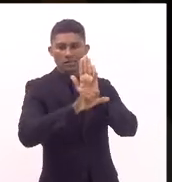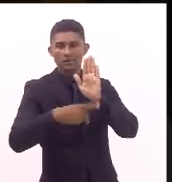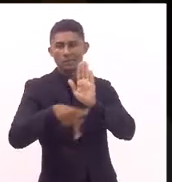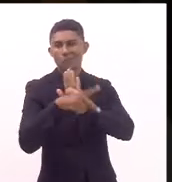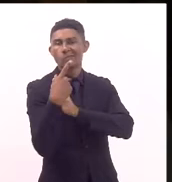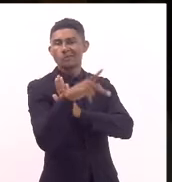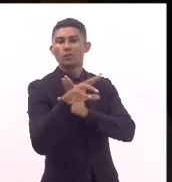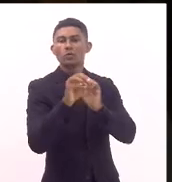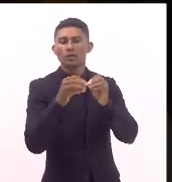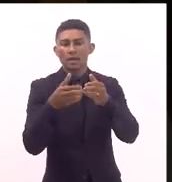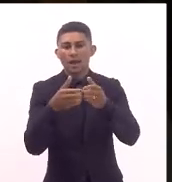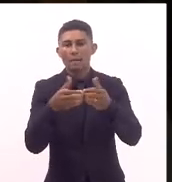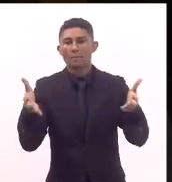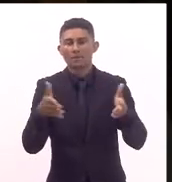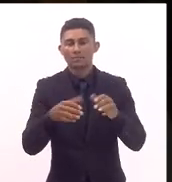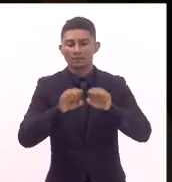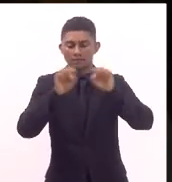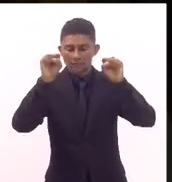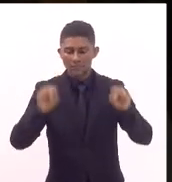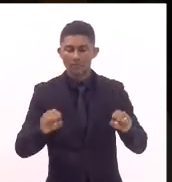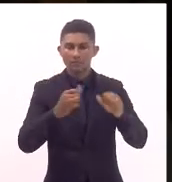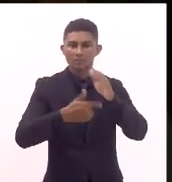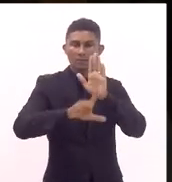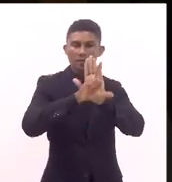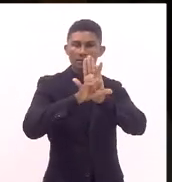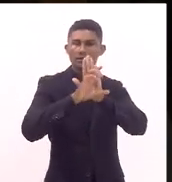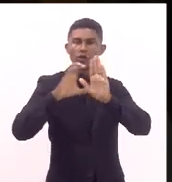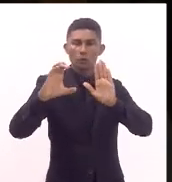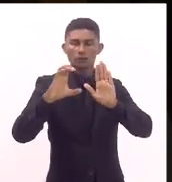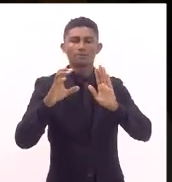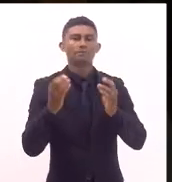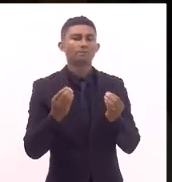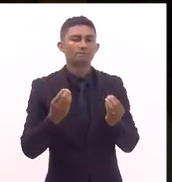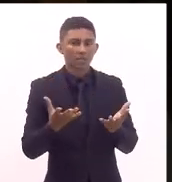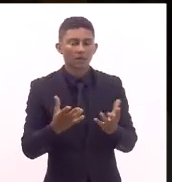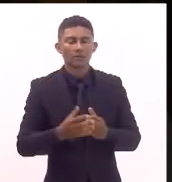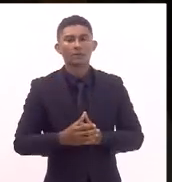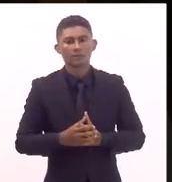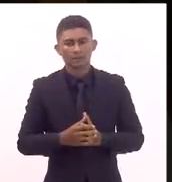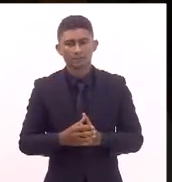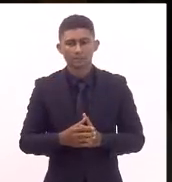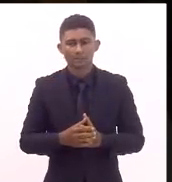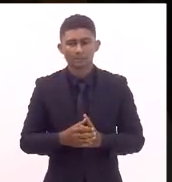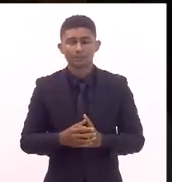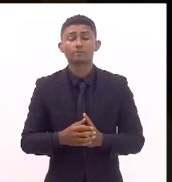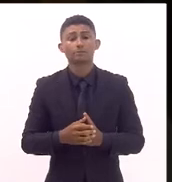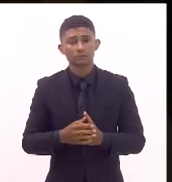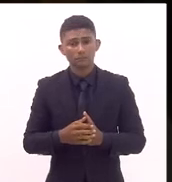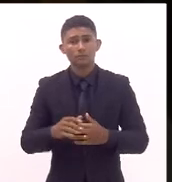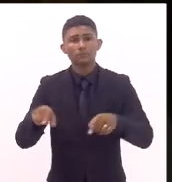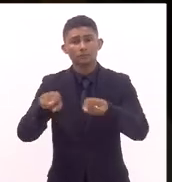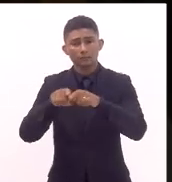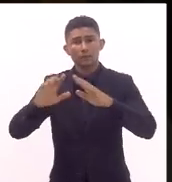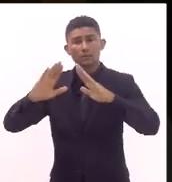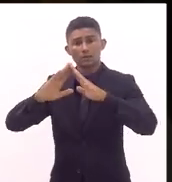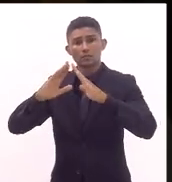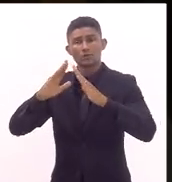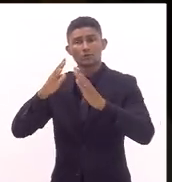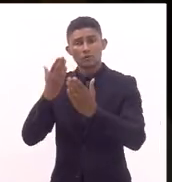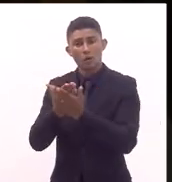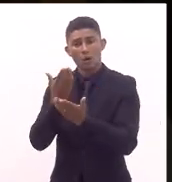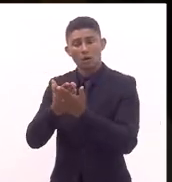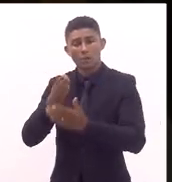o sistema de cotas para estendê-lo também as escolas militares